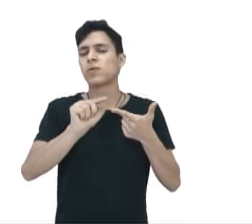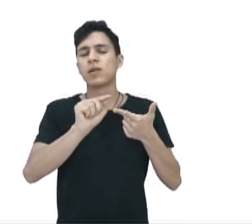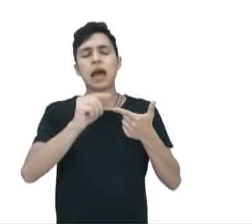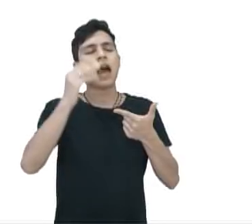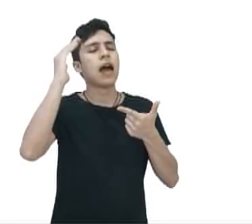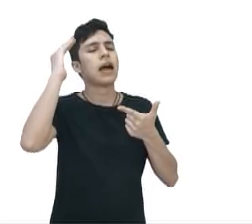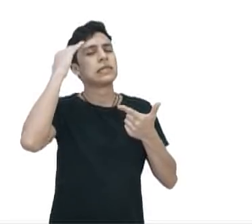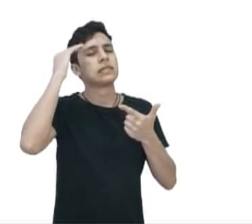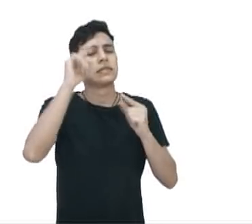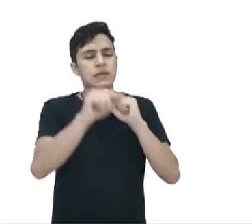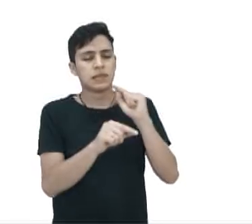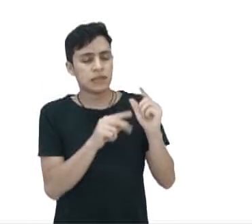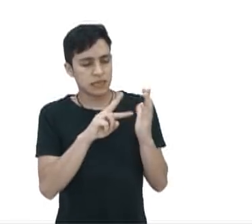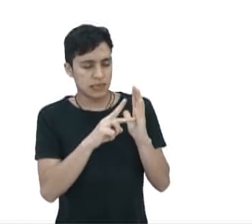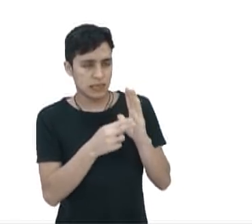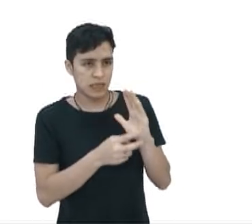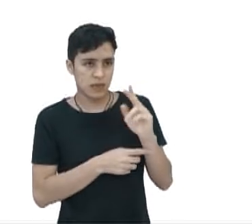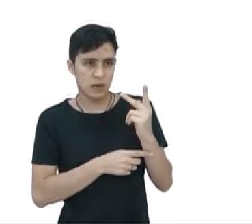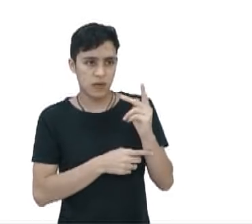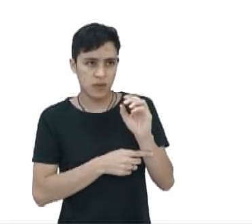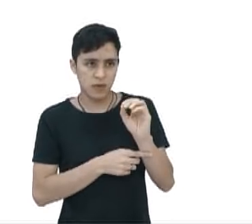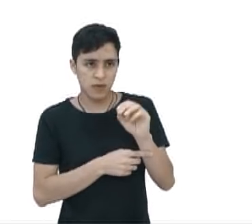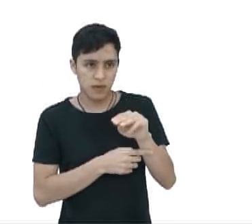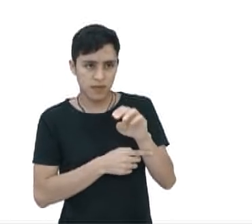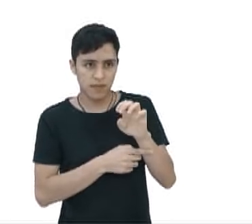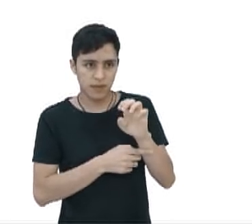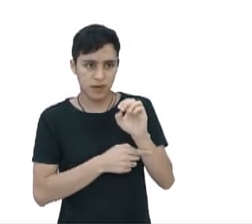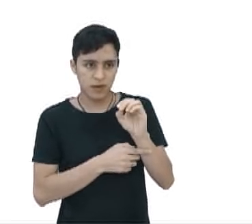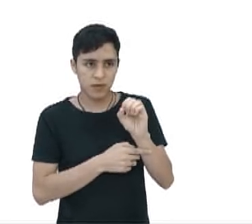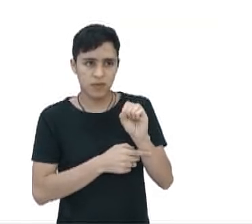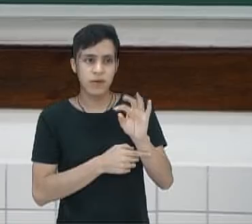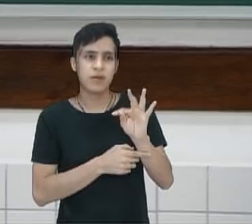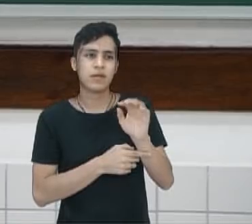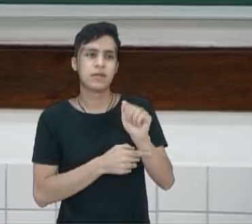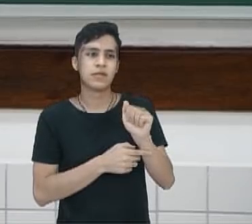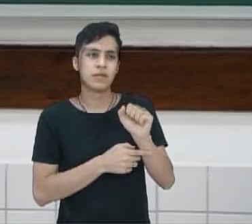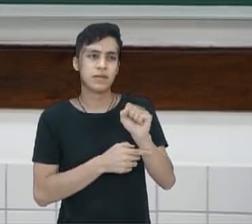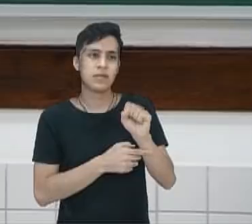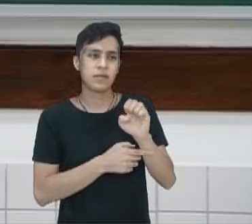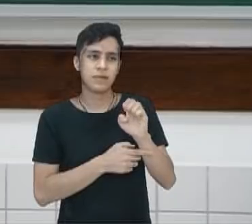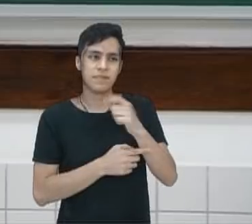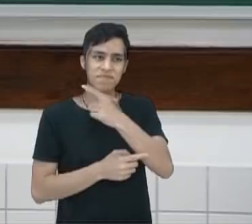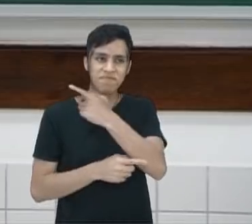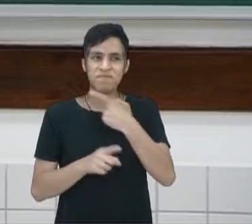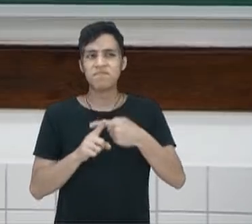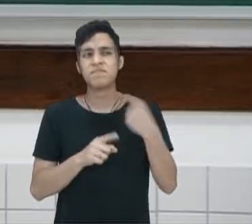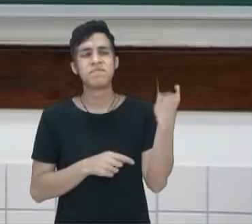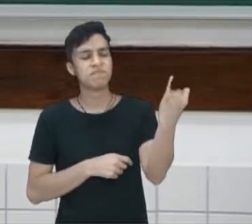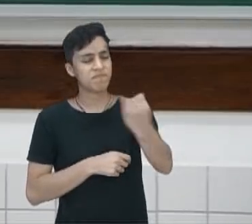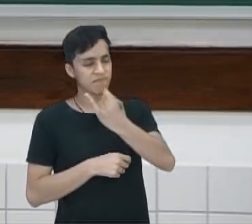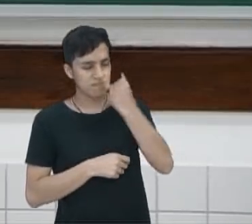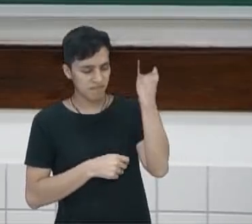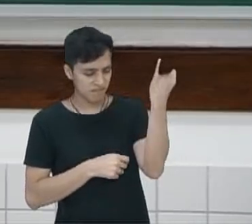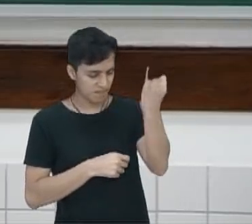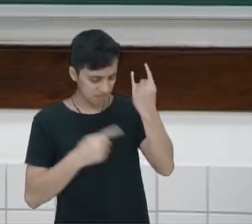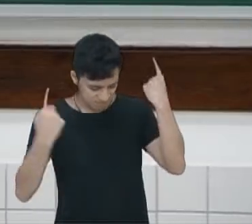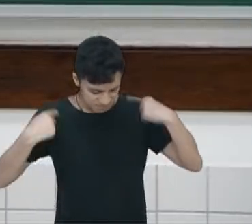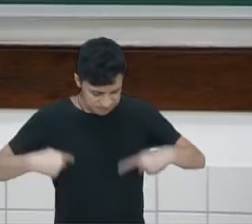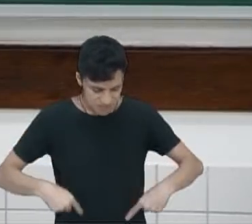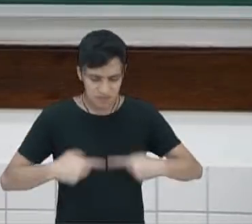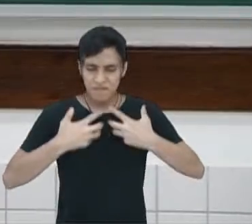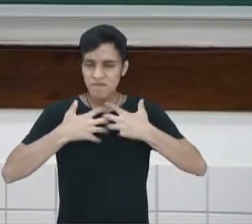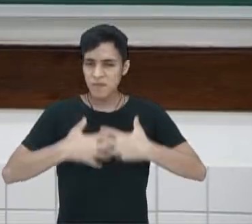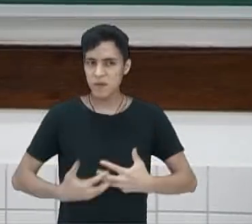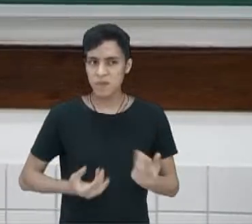também o que é a homeostase, né? A importância dela, por que ela é tão importante assim para o bom funcionamento do